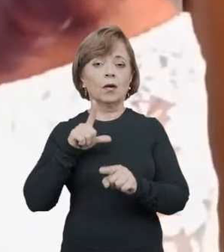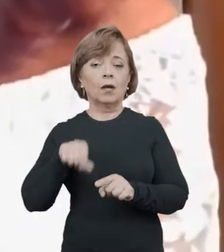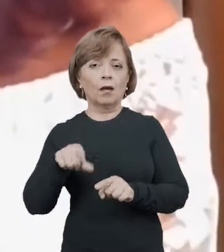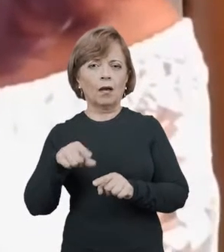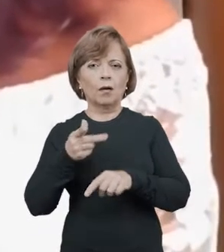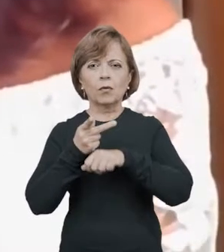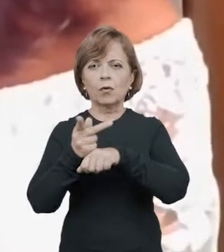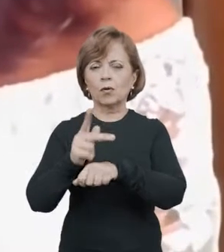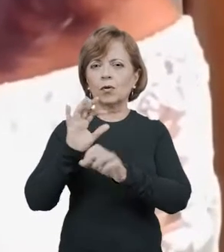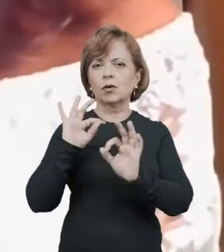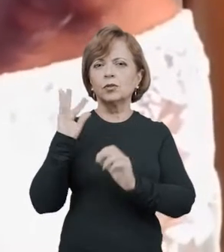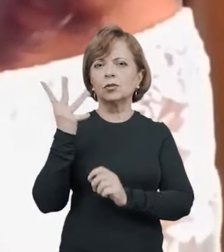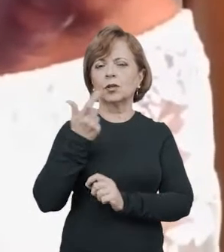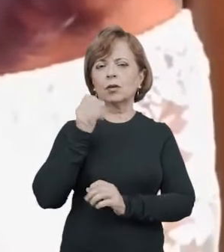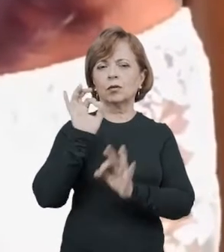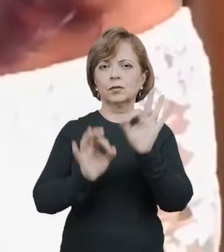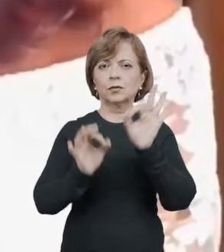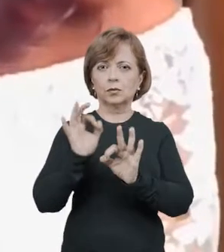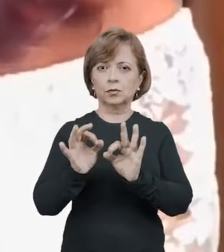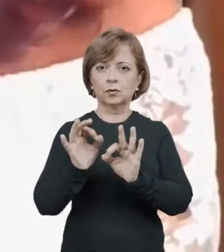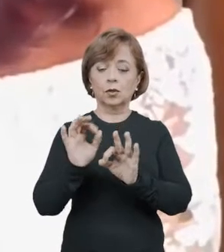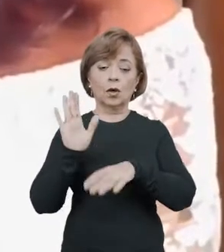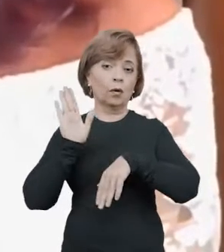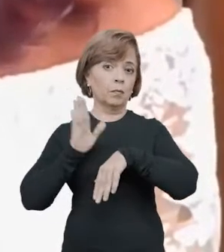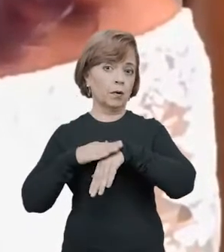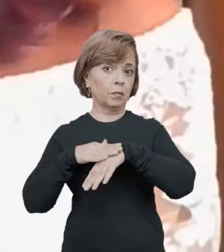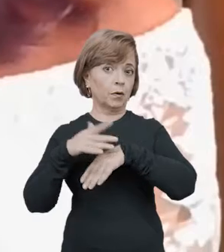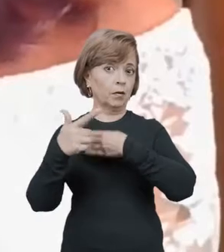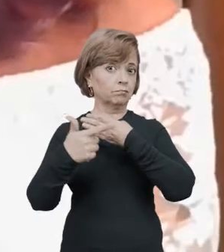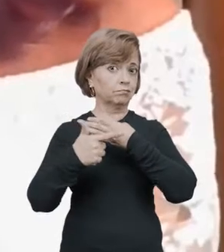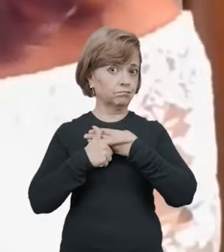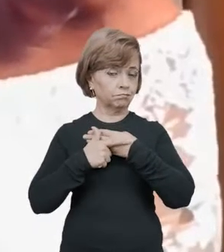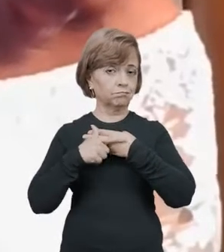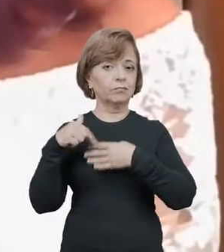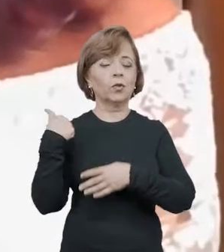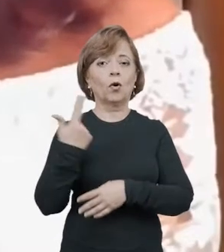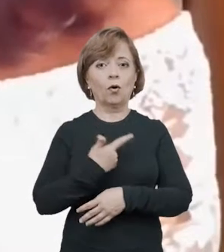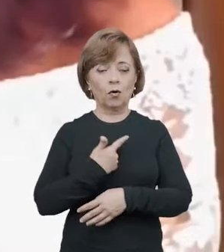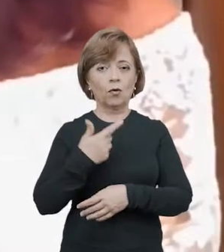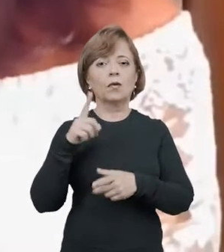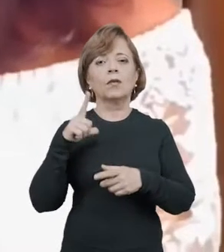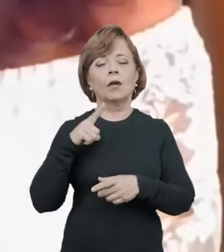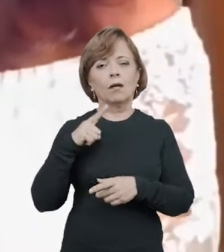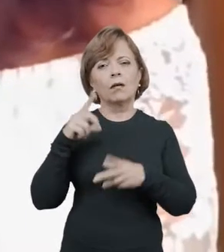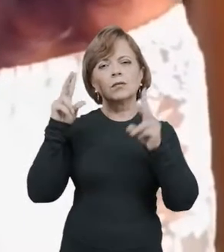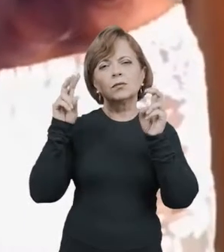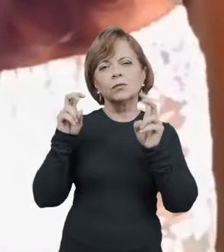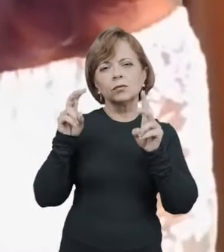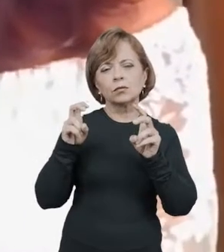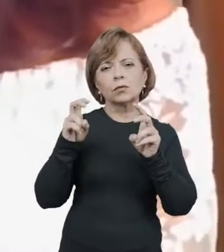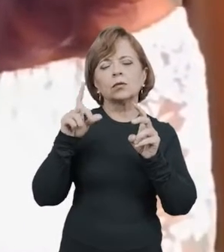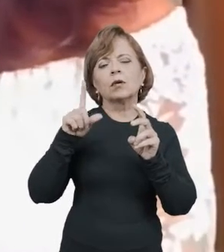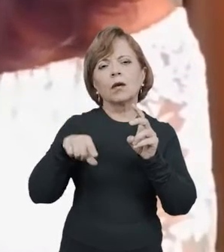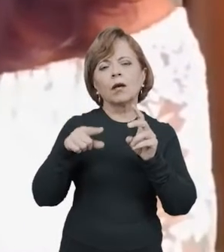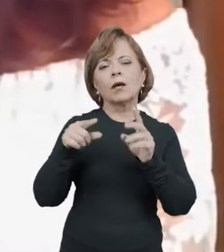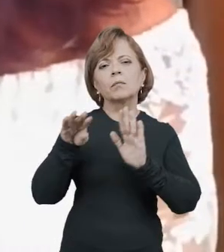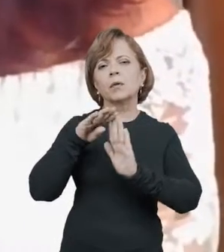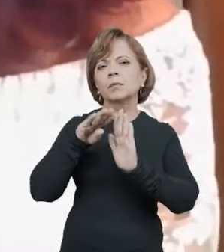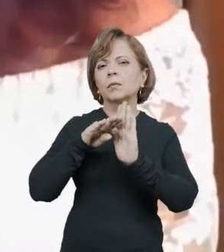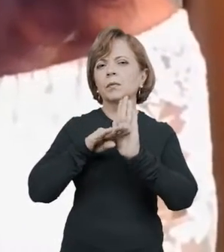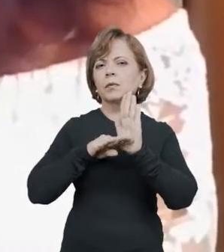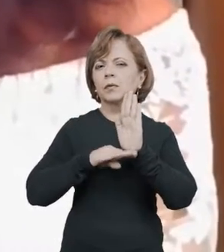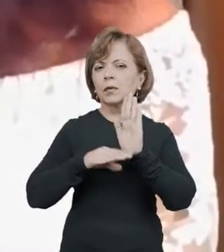do Procurador-Geral de Justiça. Então, compete à Subprocuradoria-Geral de Assuntos Cíveis e Institucionais as atribuições que